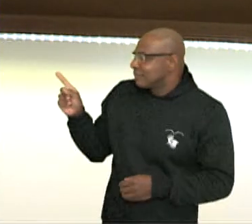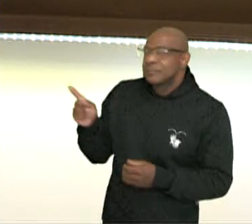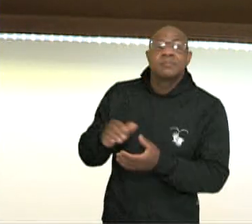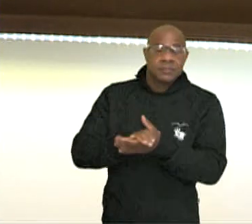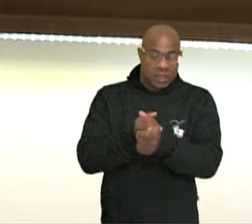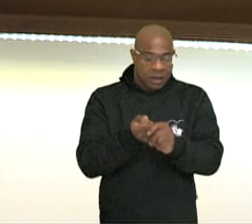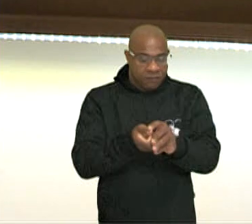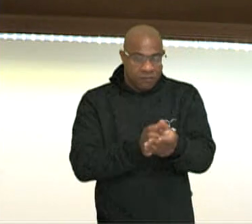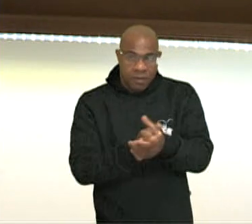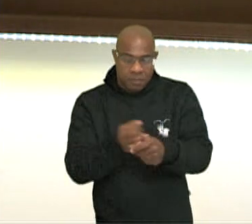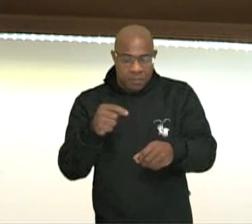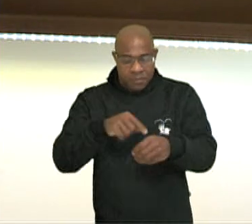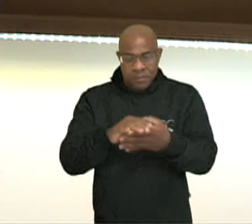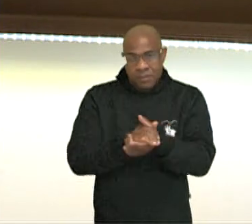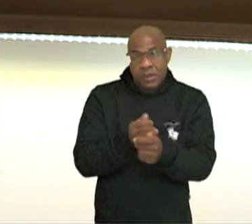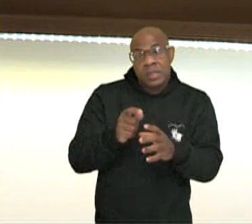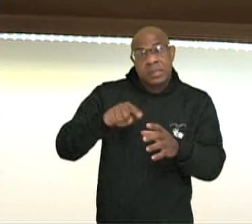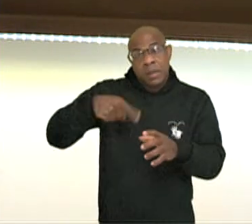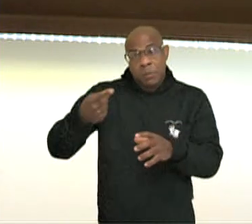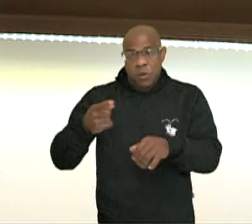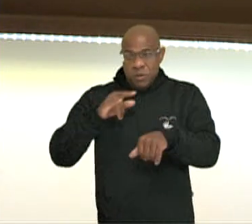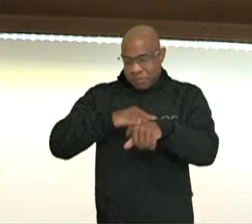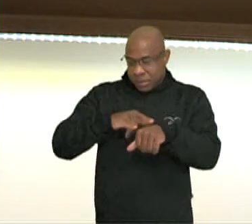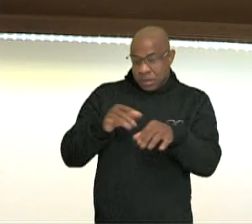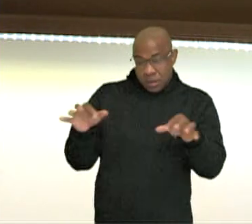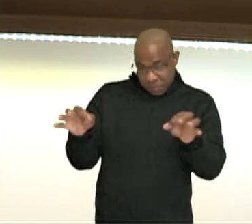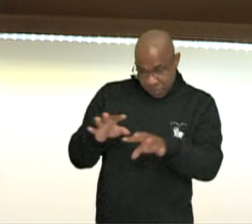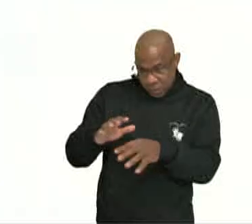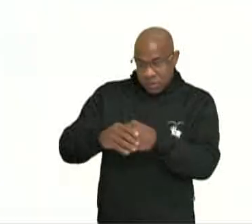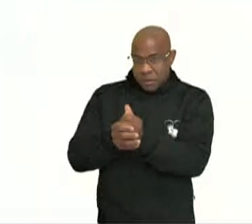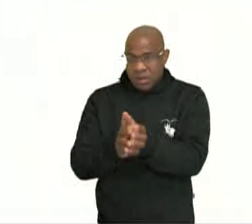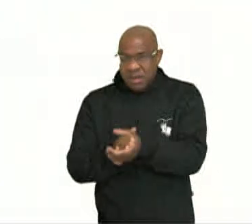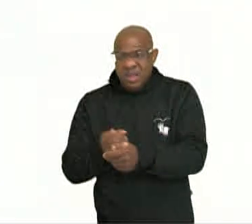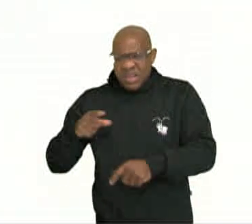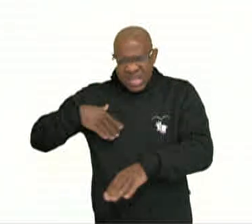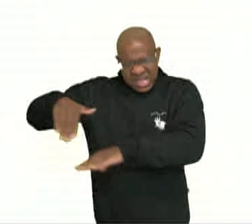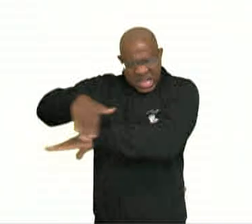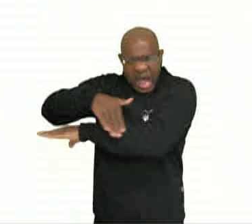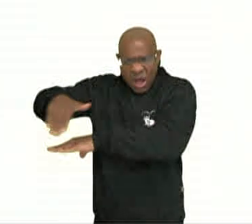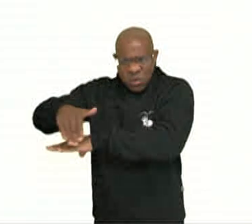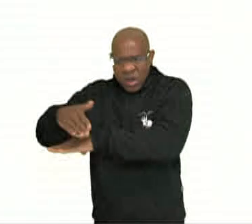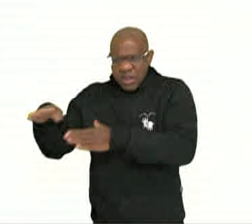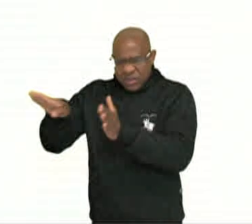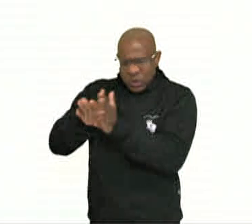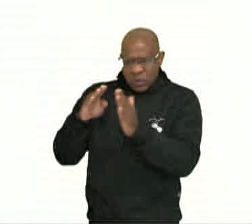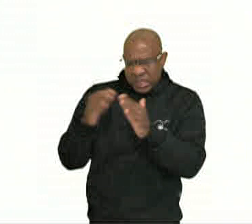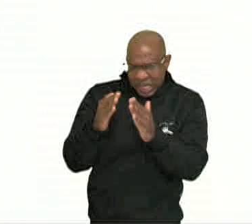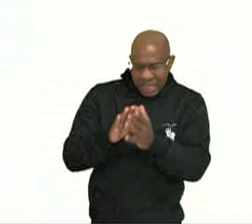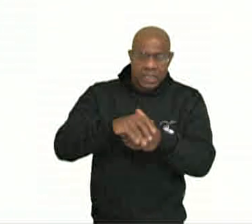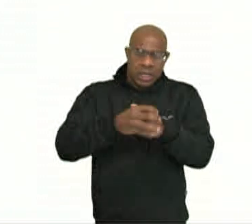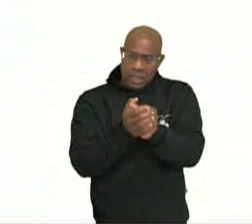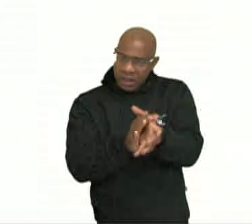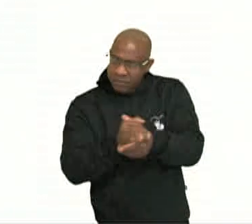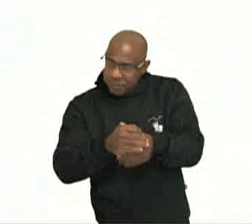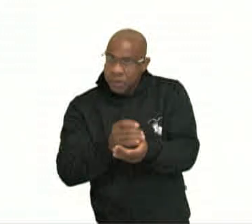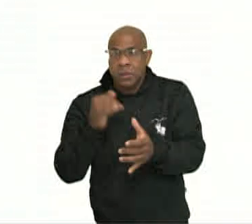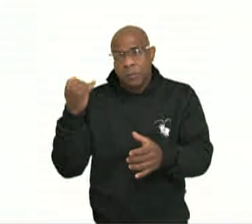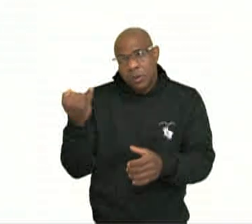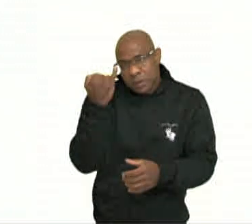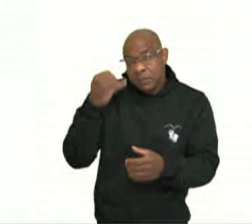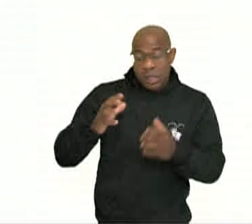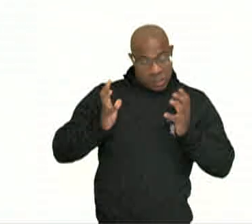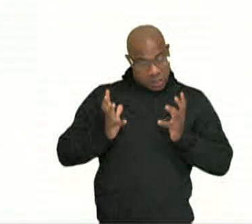as mãos após ir ao banheiro, depois que chegar da rua, mantê-lo em condições adequadas, né,